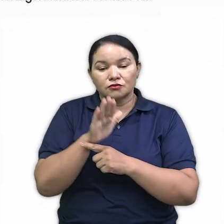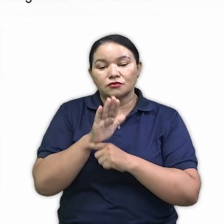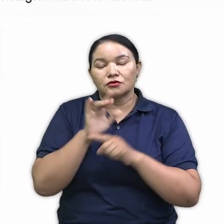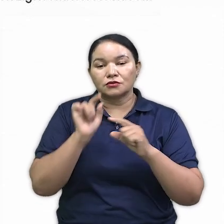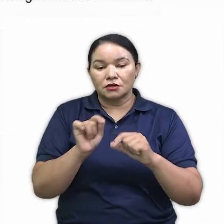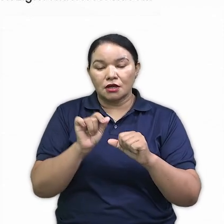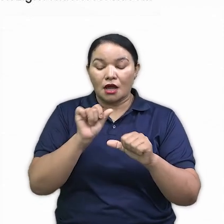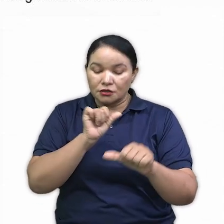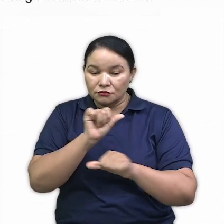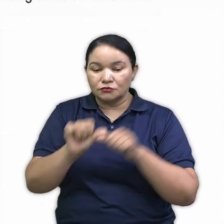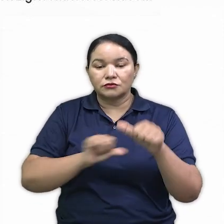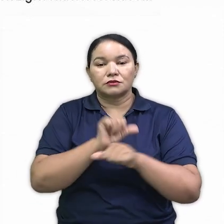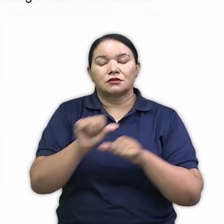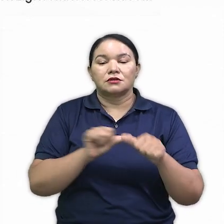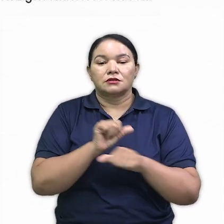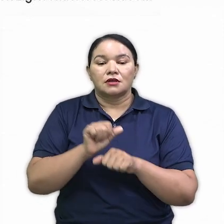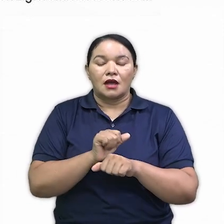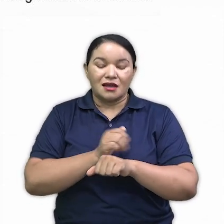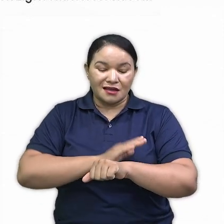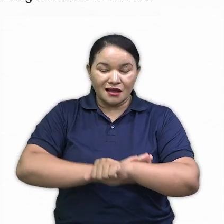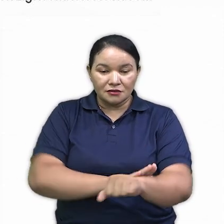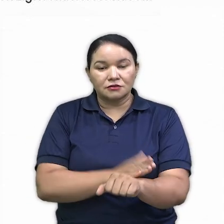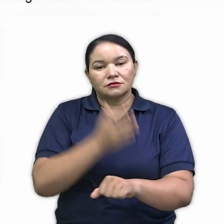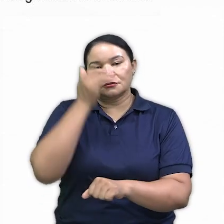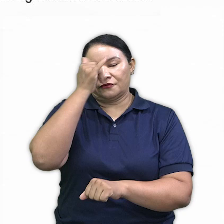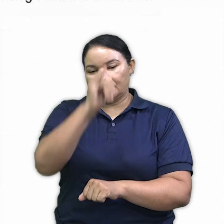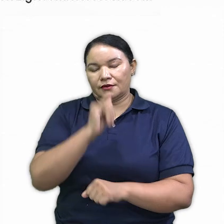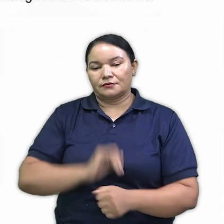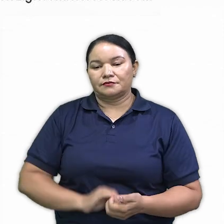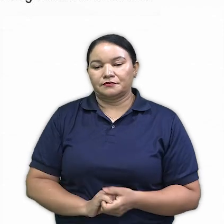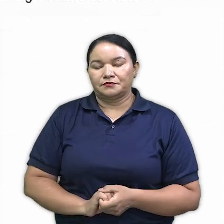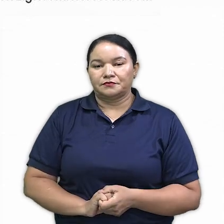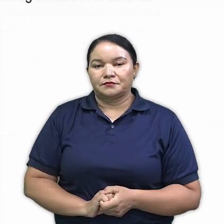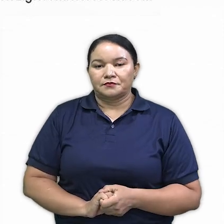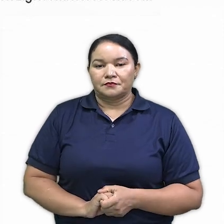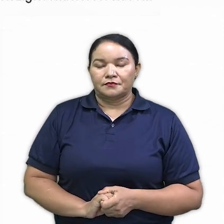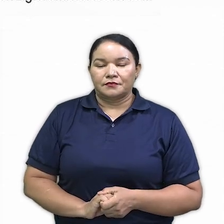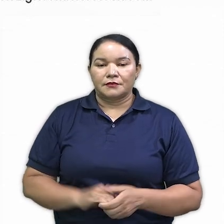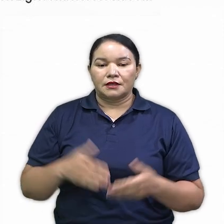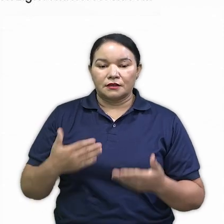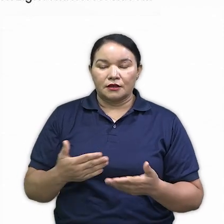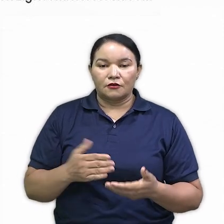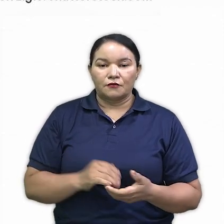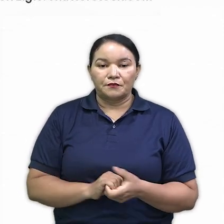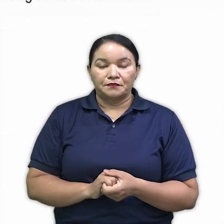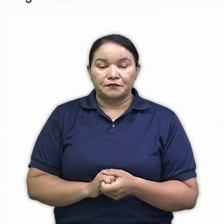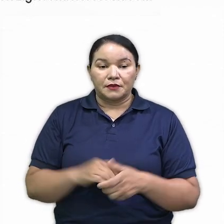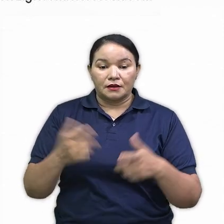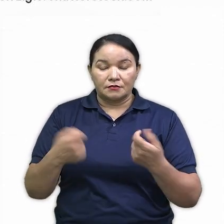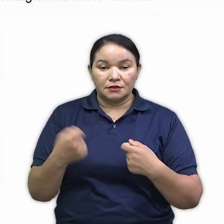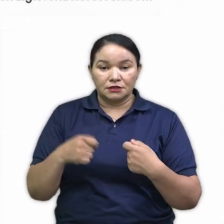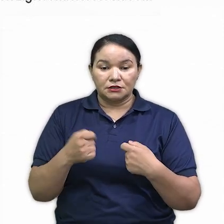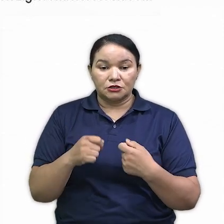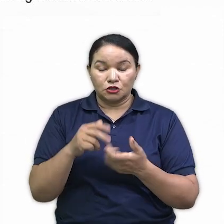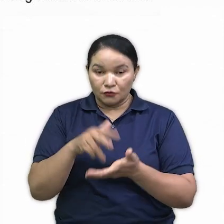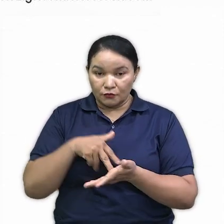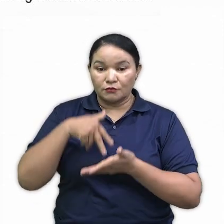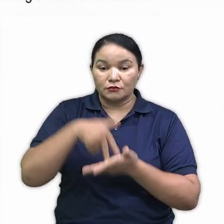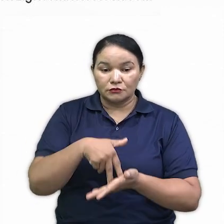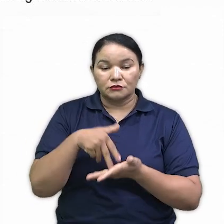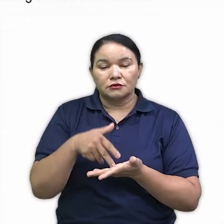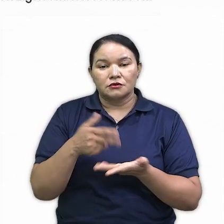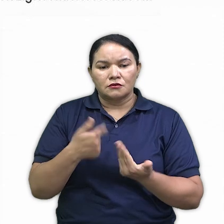nesse enfrentamento, no combate ao racismo. Então é uma oposição ao racismo, não é só